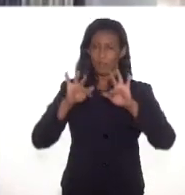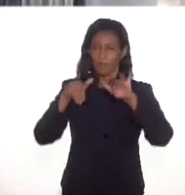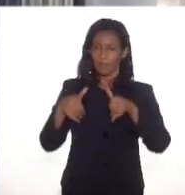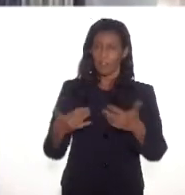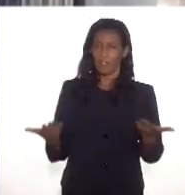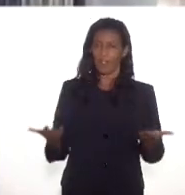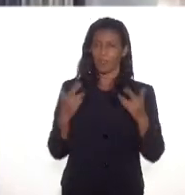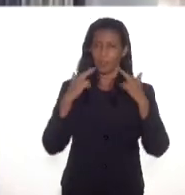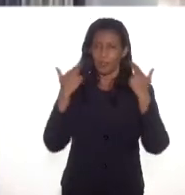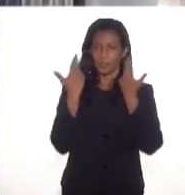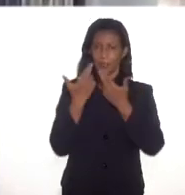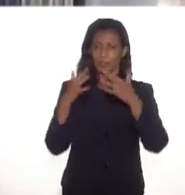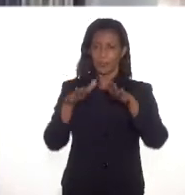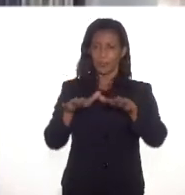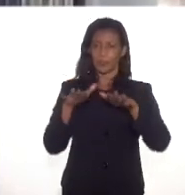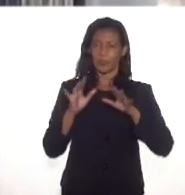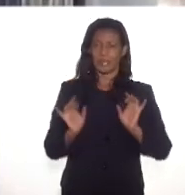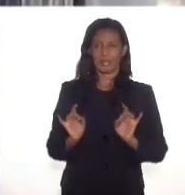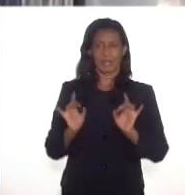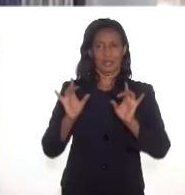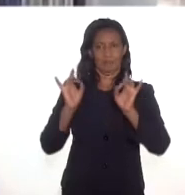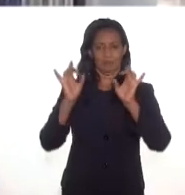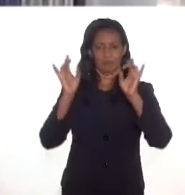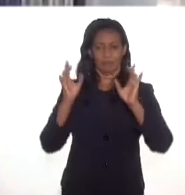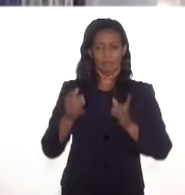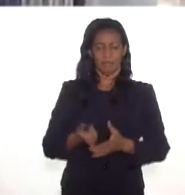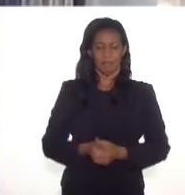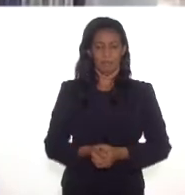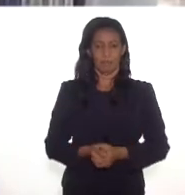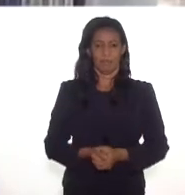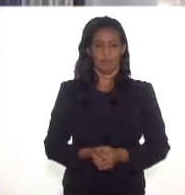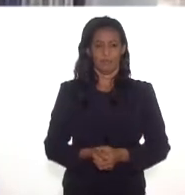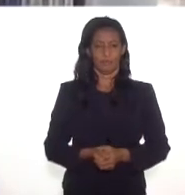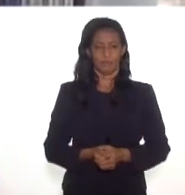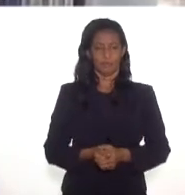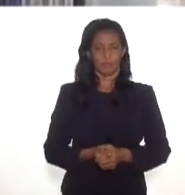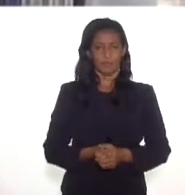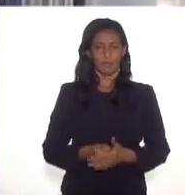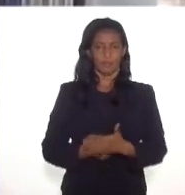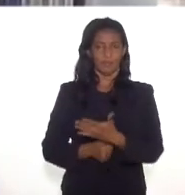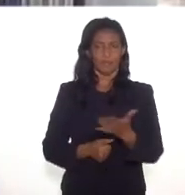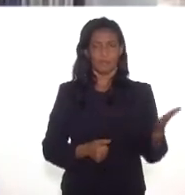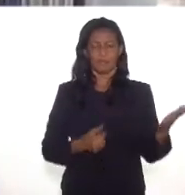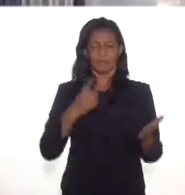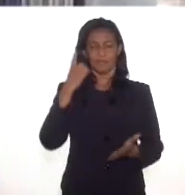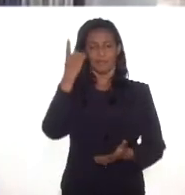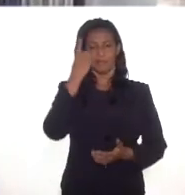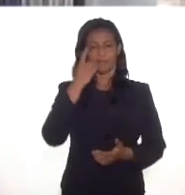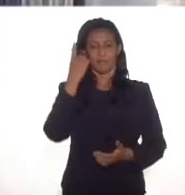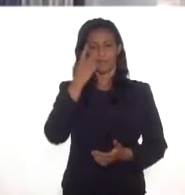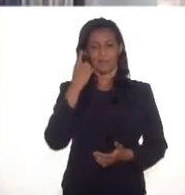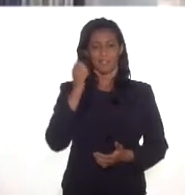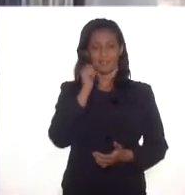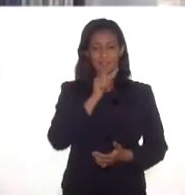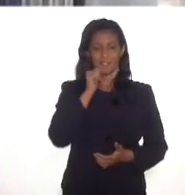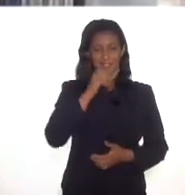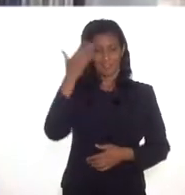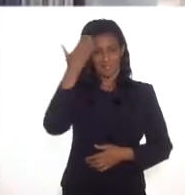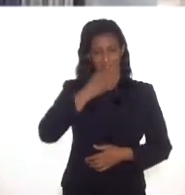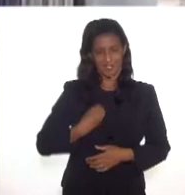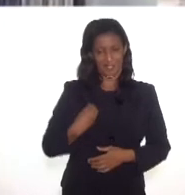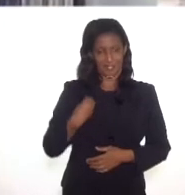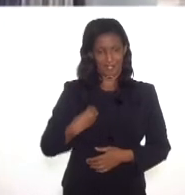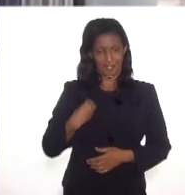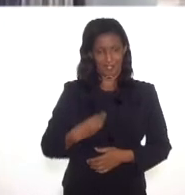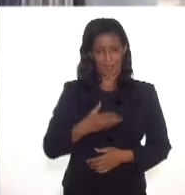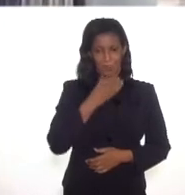da sessão do dia de hoje. Senhoras deputadas presentes, senhores deputados